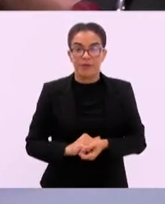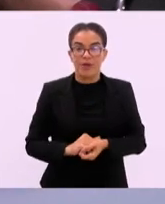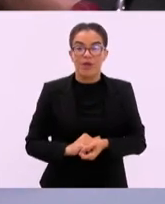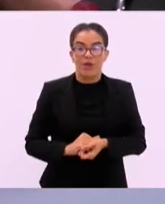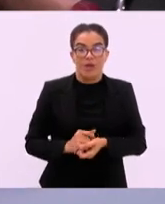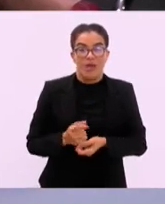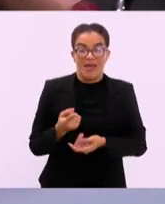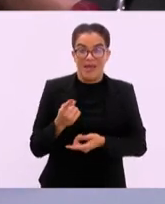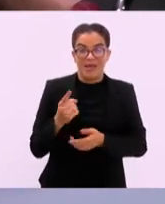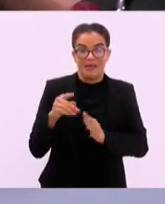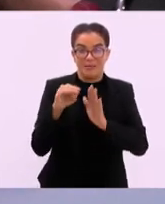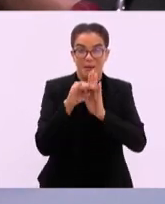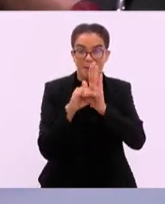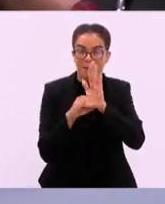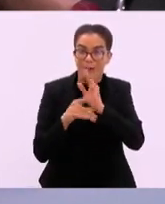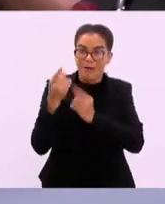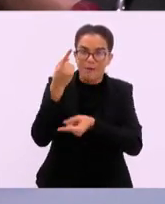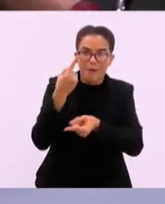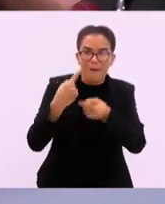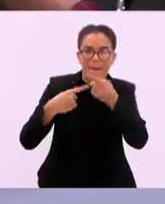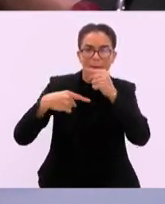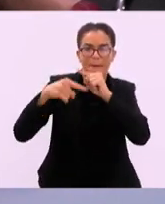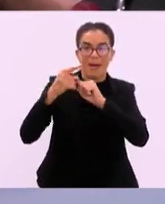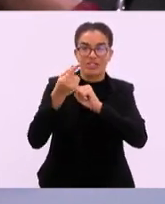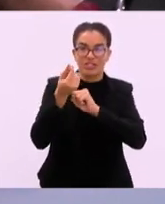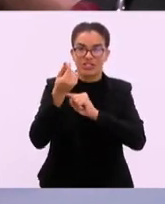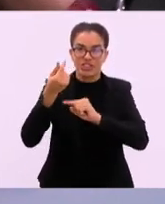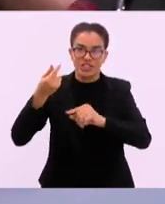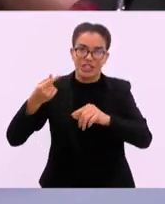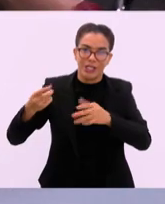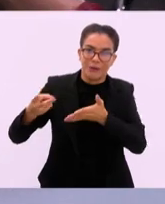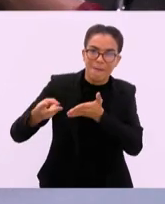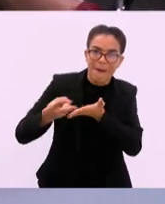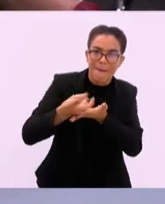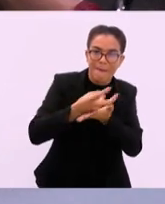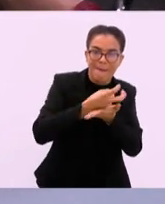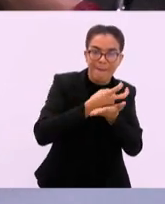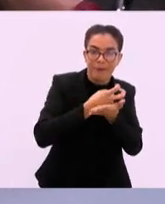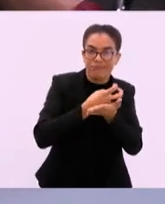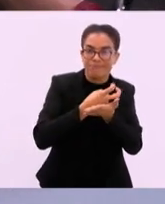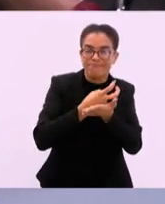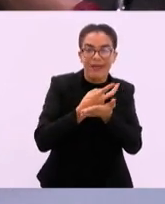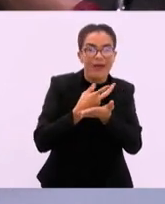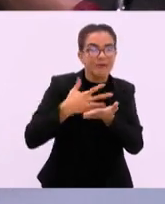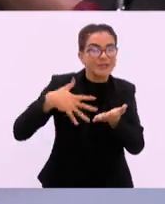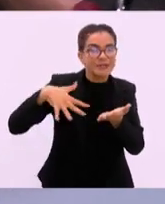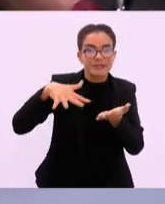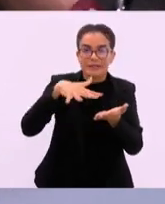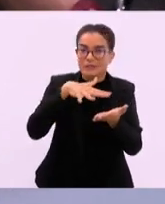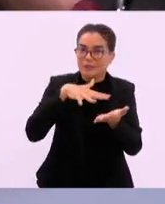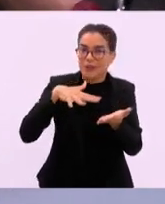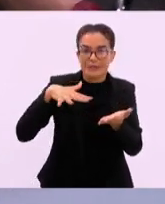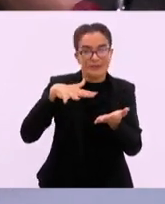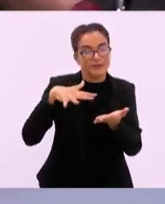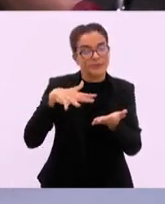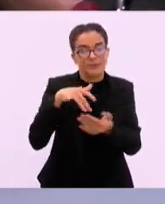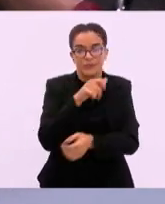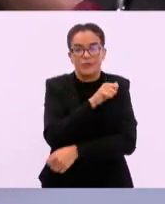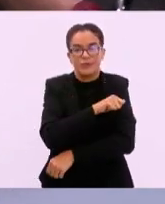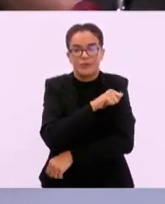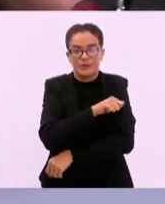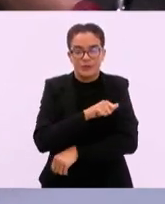de recuperação fiscal é o garrote vil que está submetido ao Estado do Rio de Janeiro.